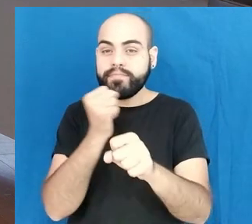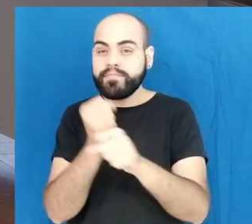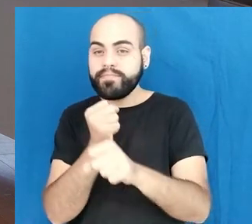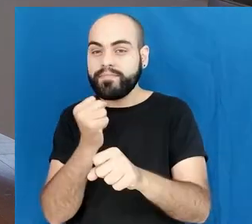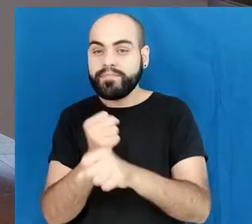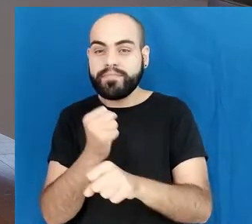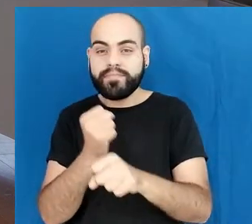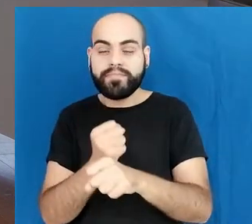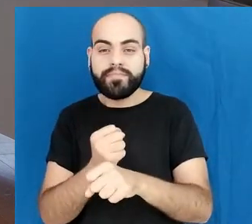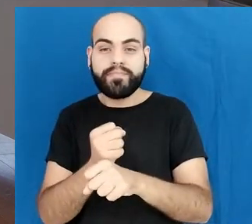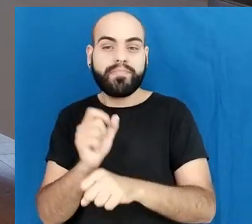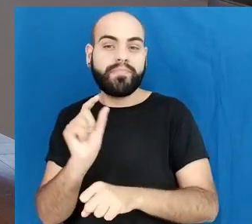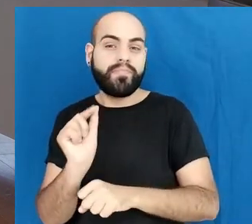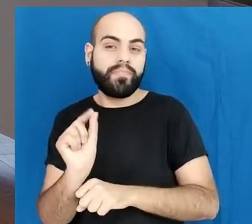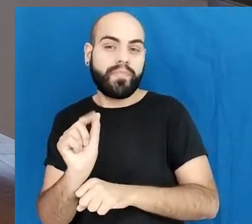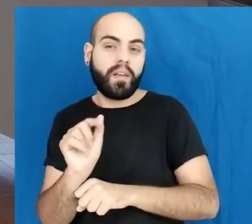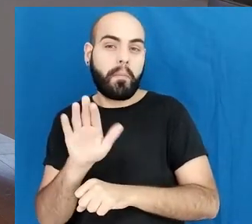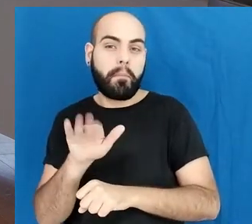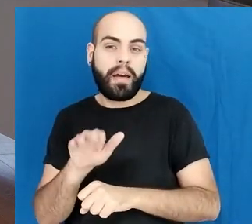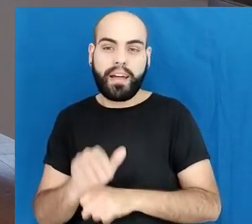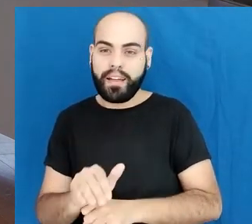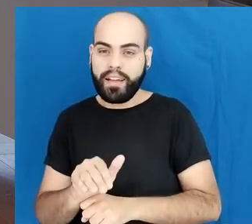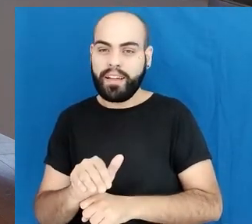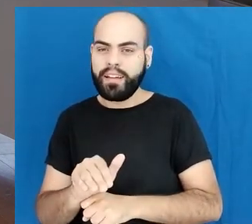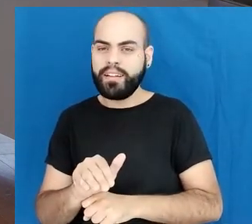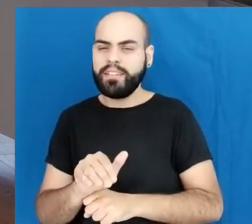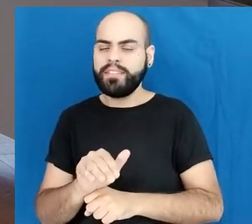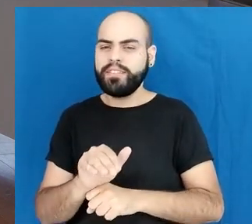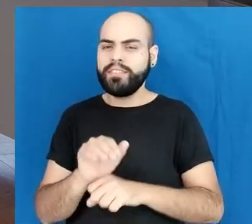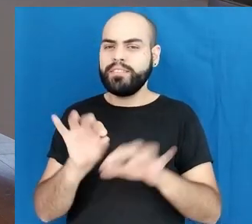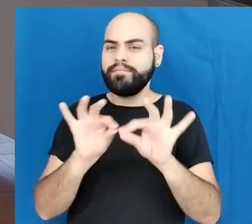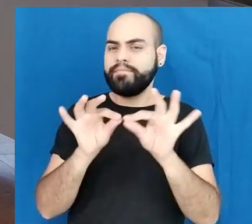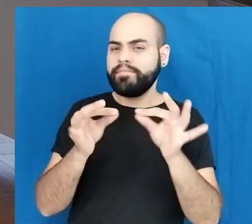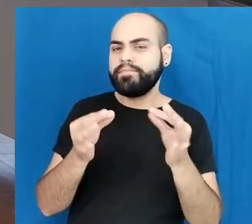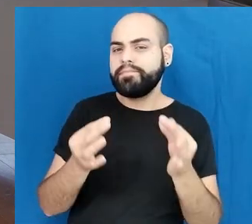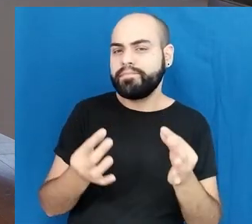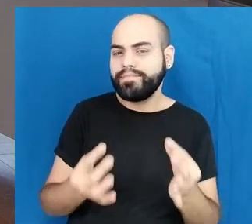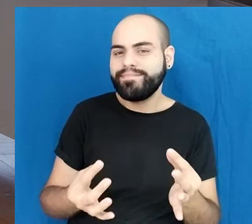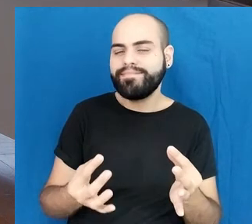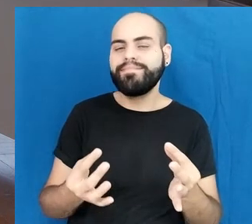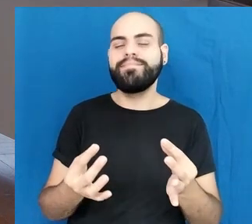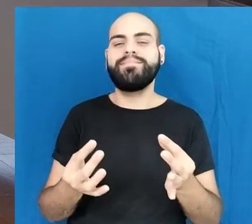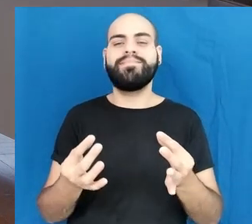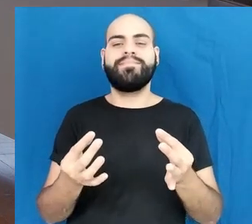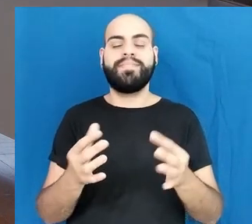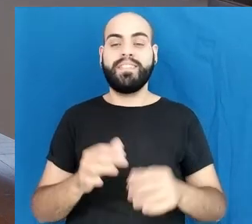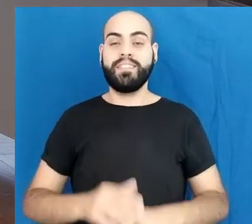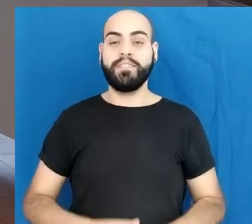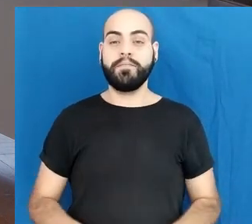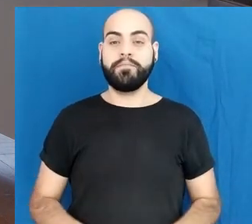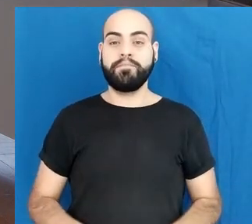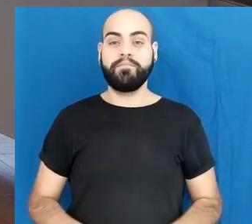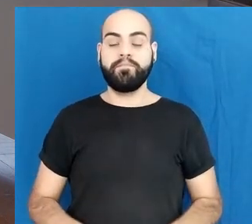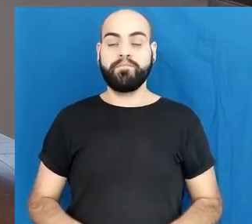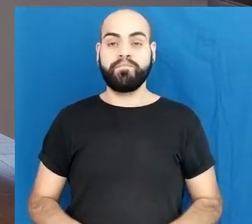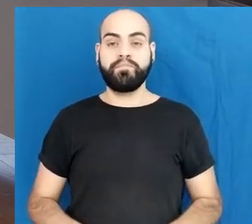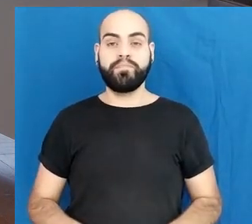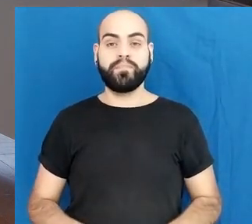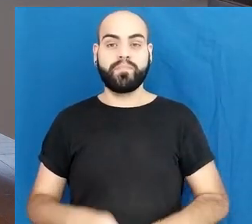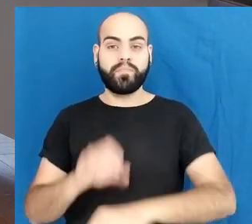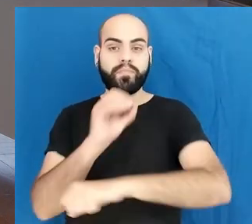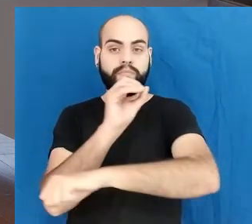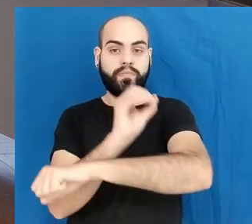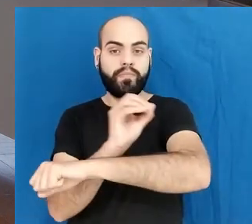considerar a sua construção, que era uma construção barata, né? Uma construção bem despojada, e o Oscar